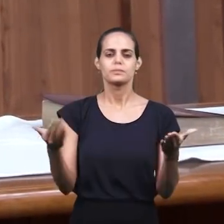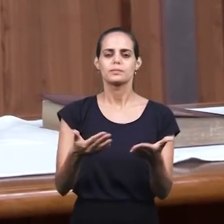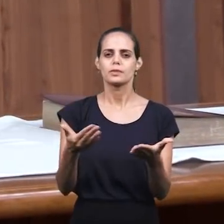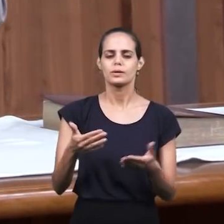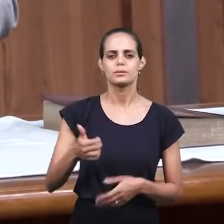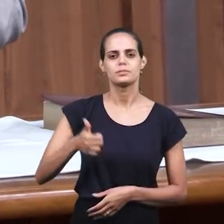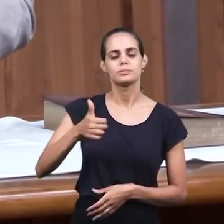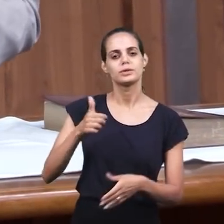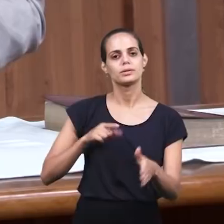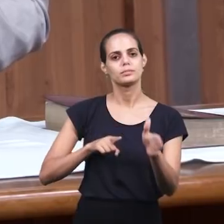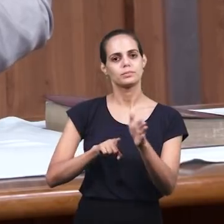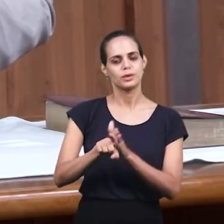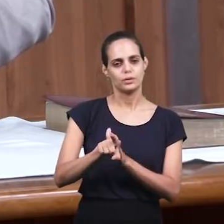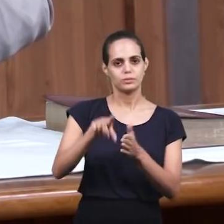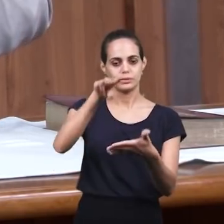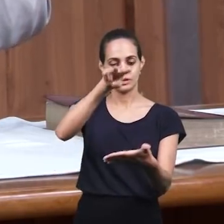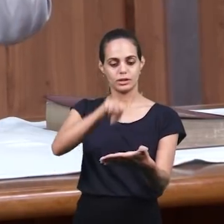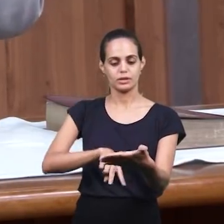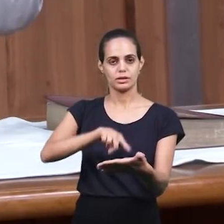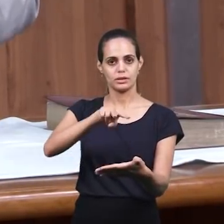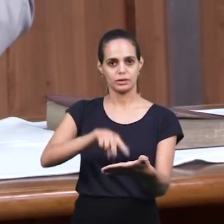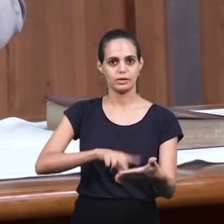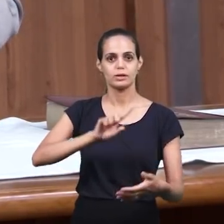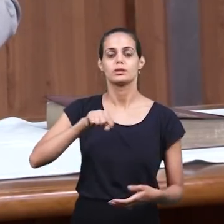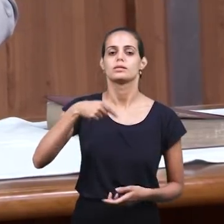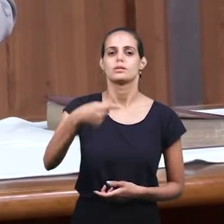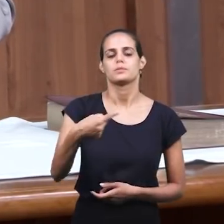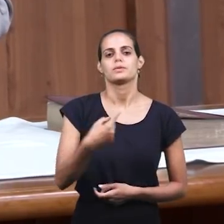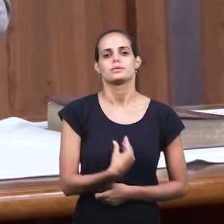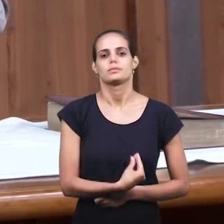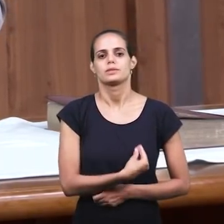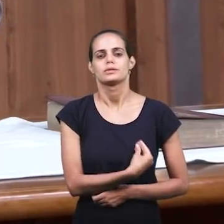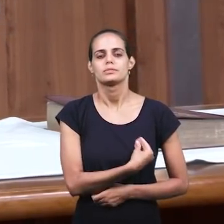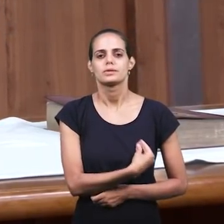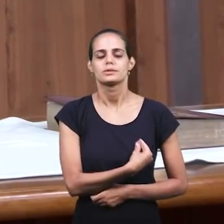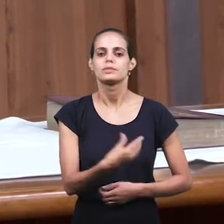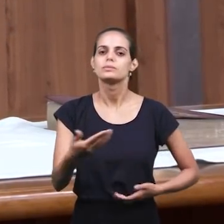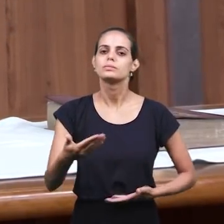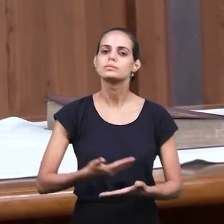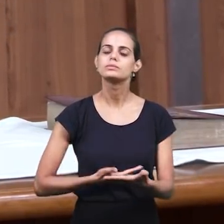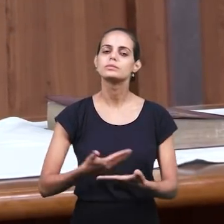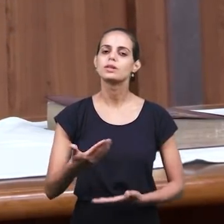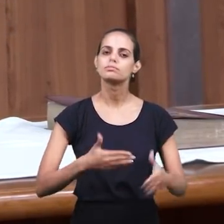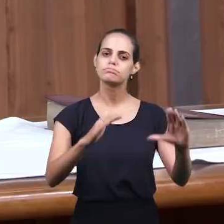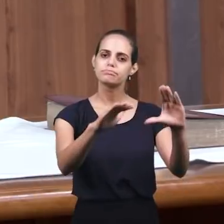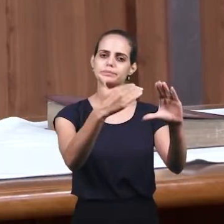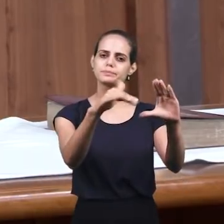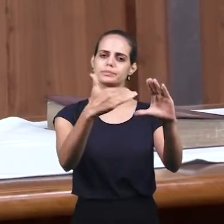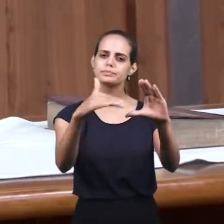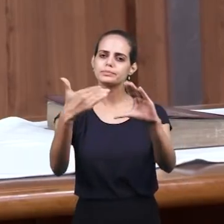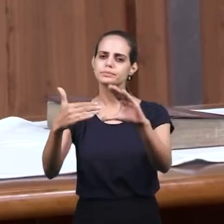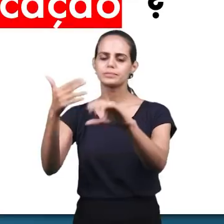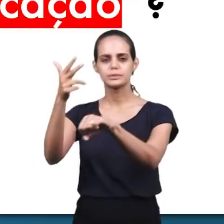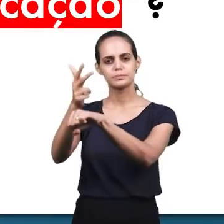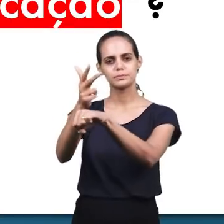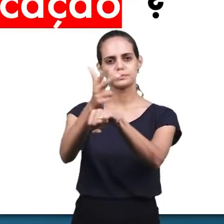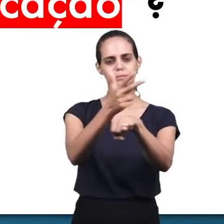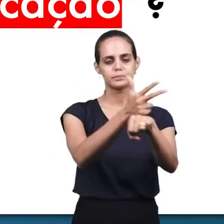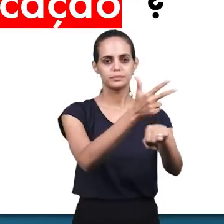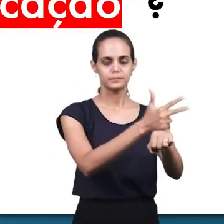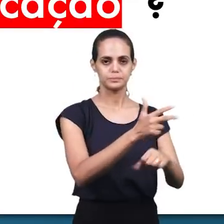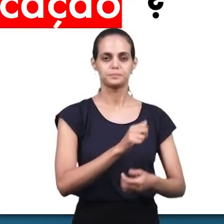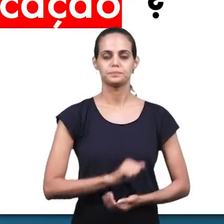pergunta. Nós vamos ler a primeira pergunta e depois nós vamos ouvir a participação dos irmãos que enviaram os vídeos para responder essa